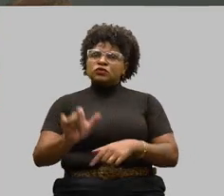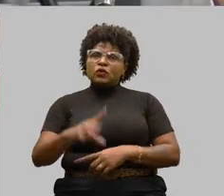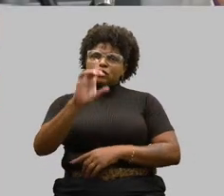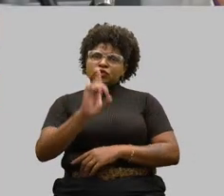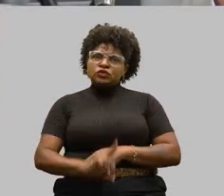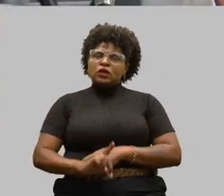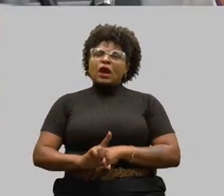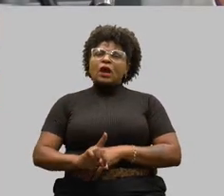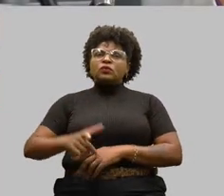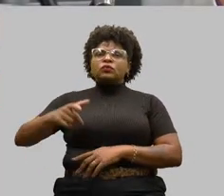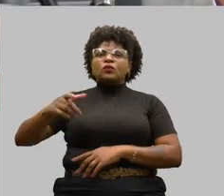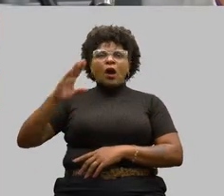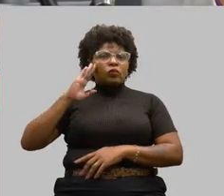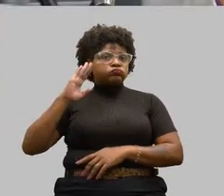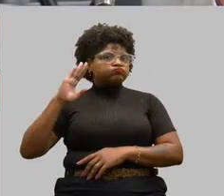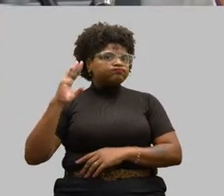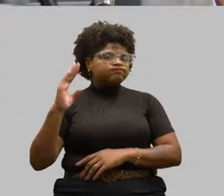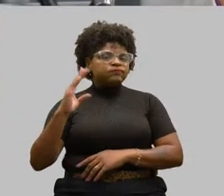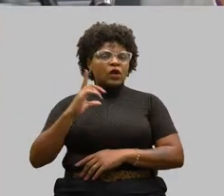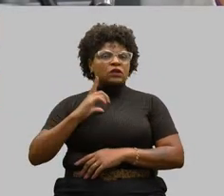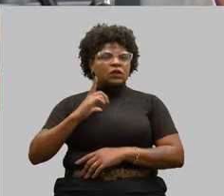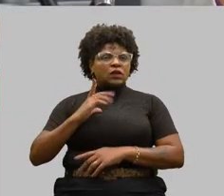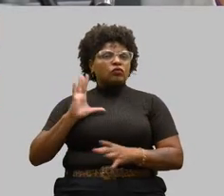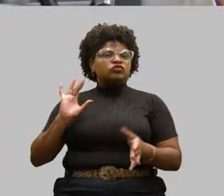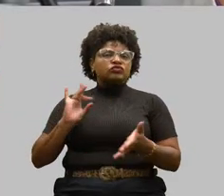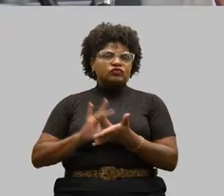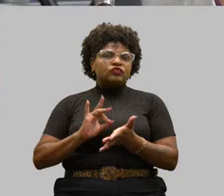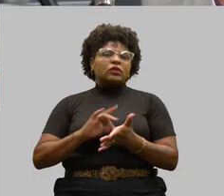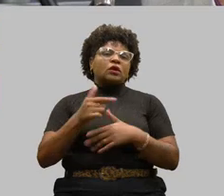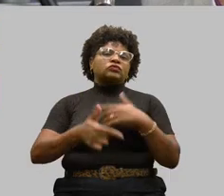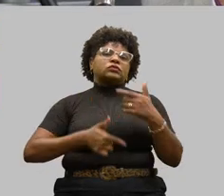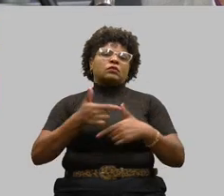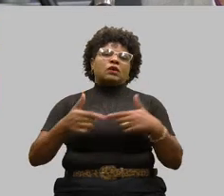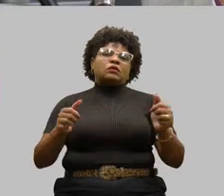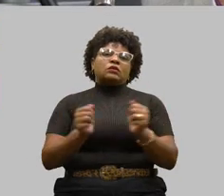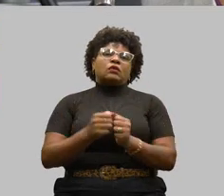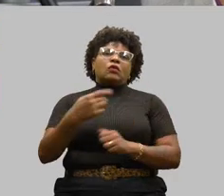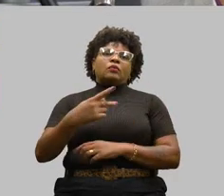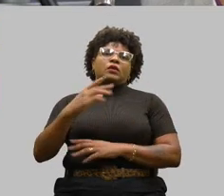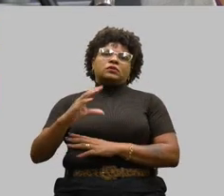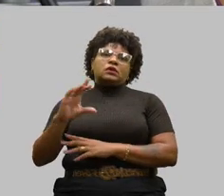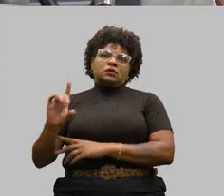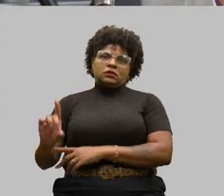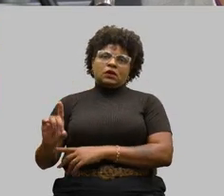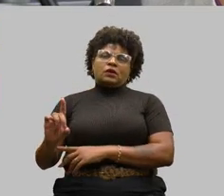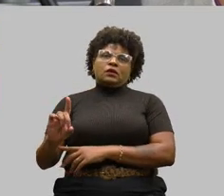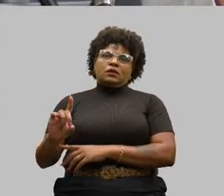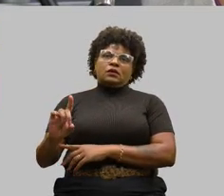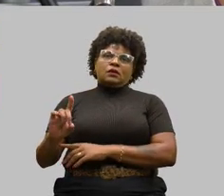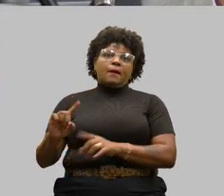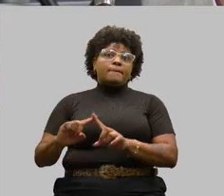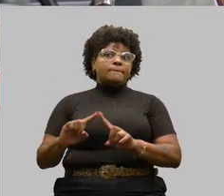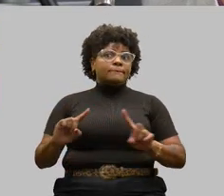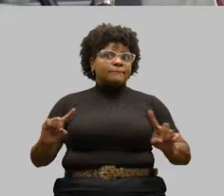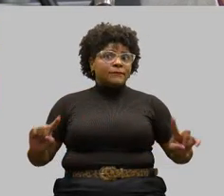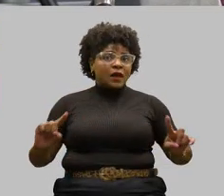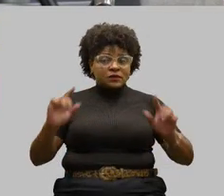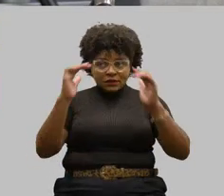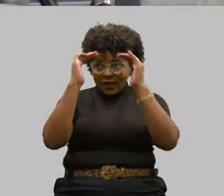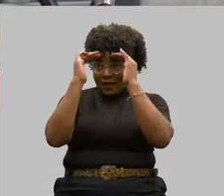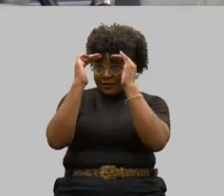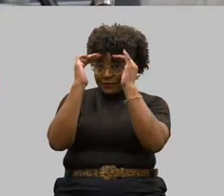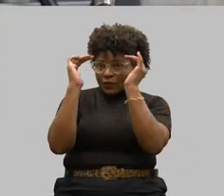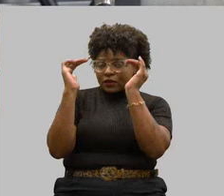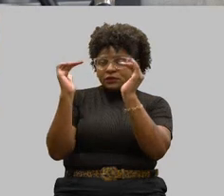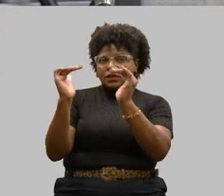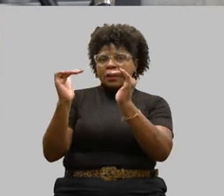coloquem realmente a serviço das pessoas com deficiência Mas como eu sempre digo mas que a gente respeite o momento